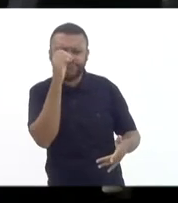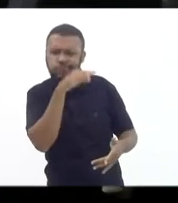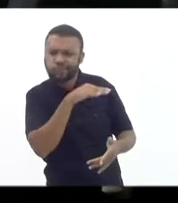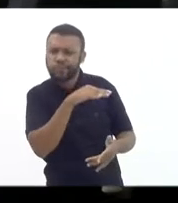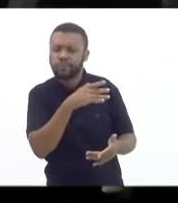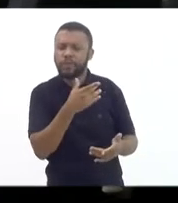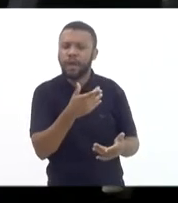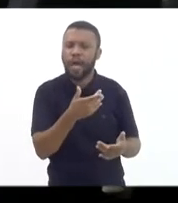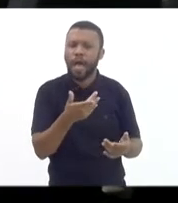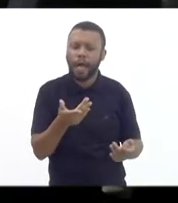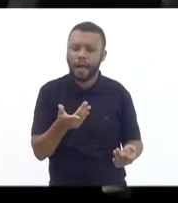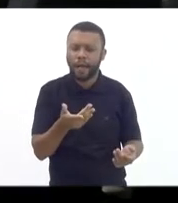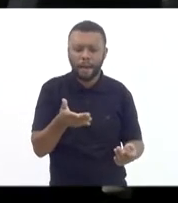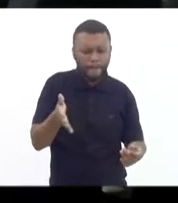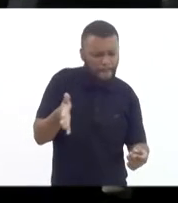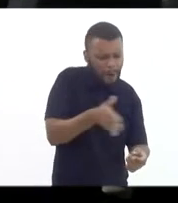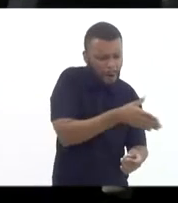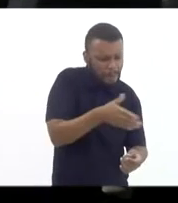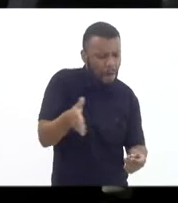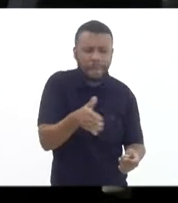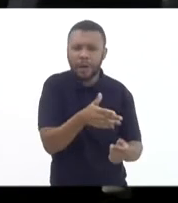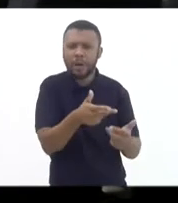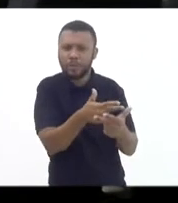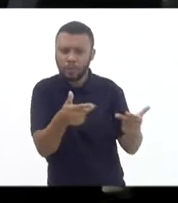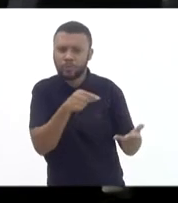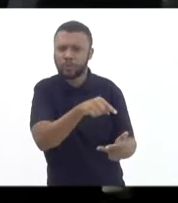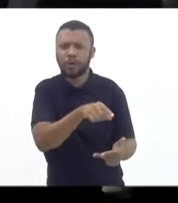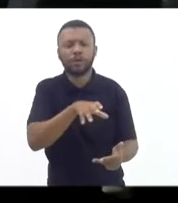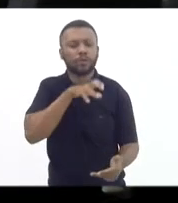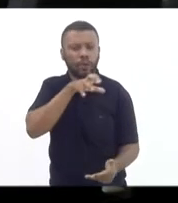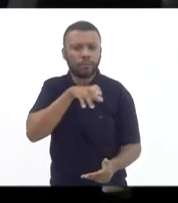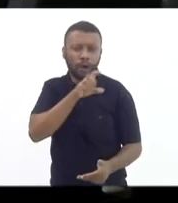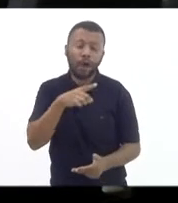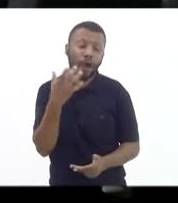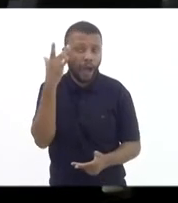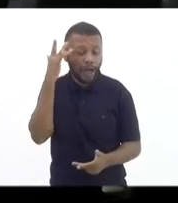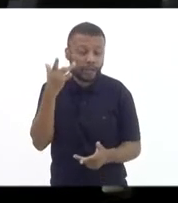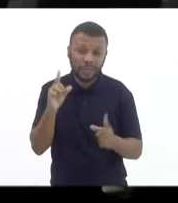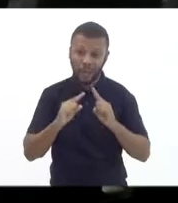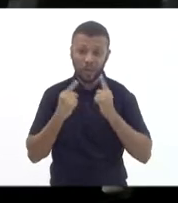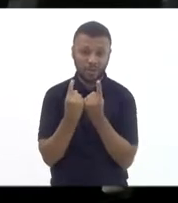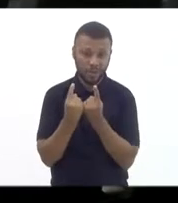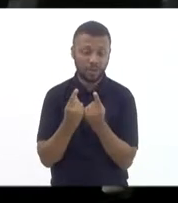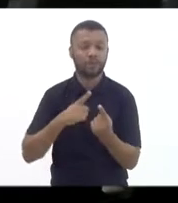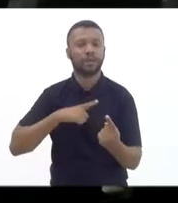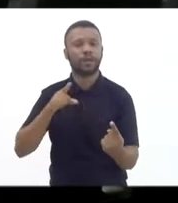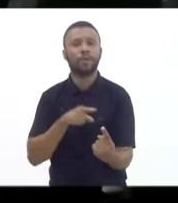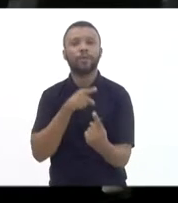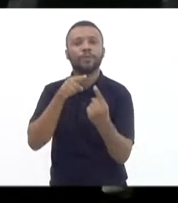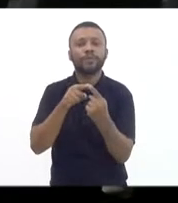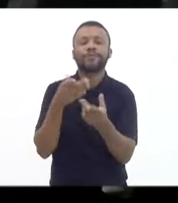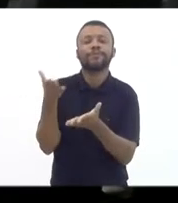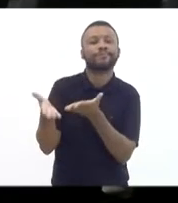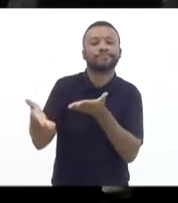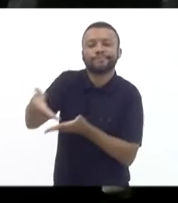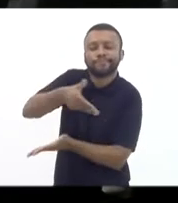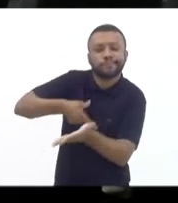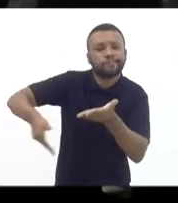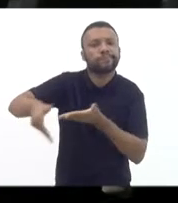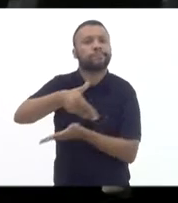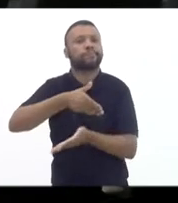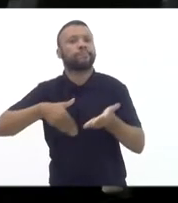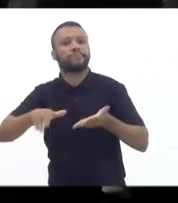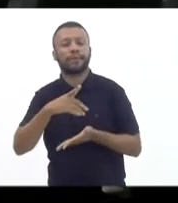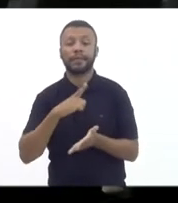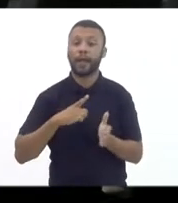animal. Acho que é importante a gente sair de hoje com proposições positivas e acho que todos aqui estão abertos a darem ideias para a gente poder compor